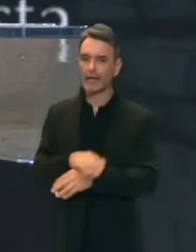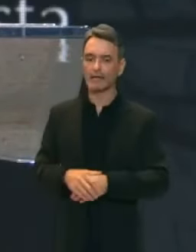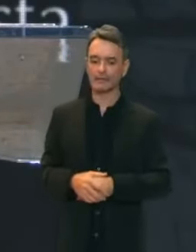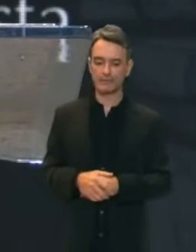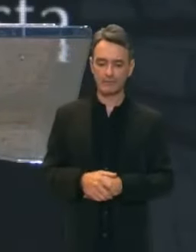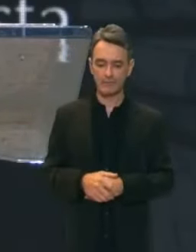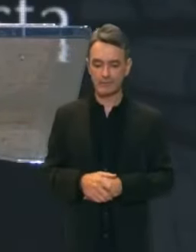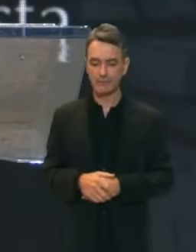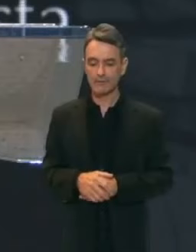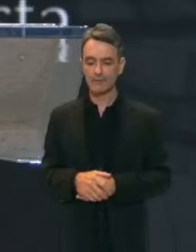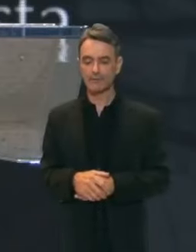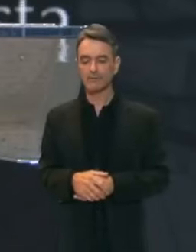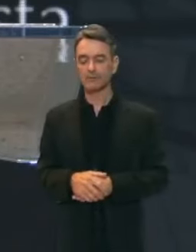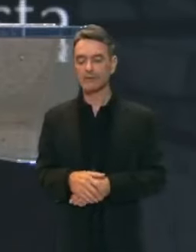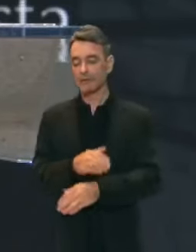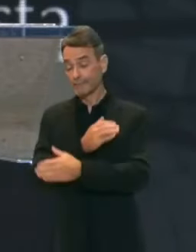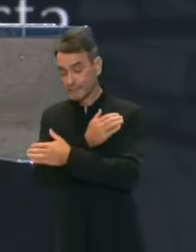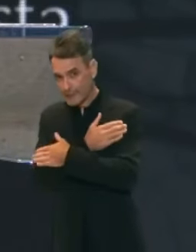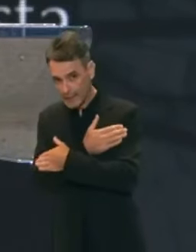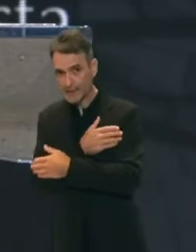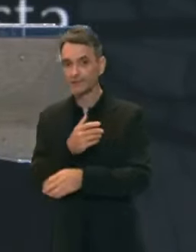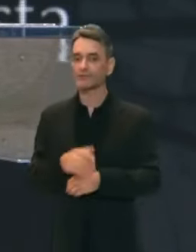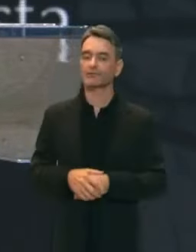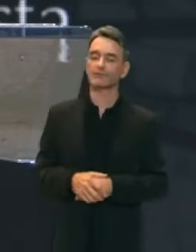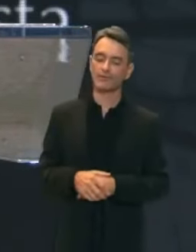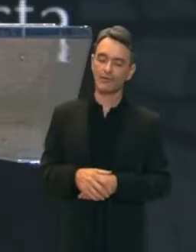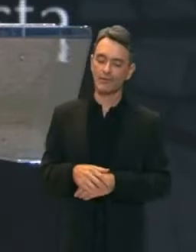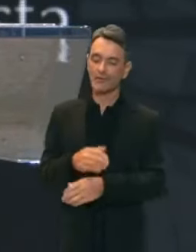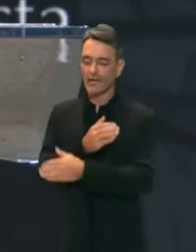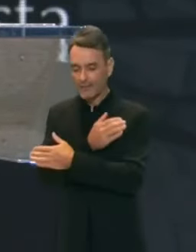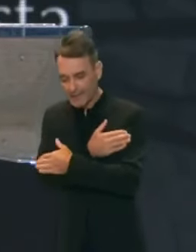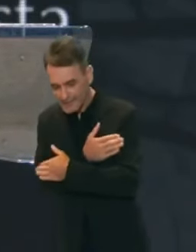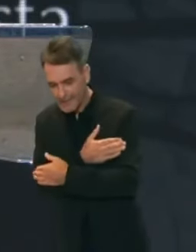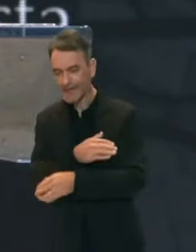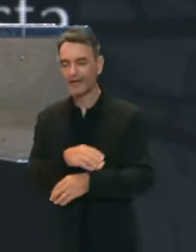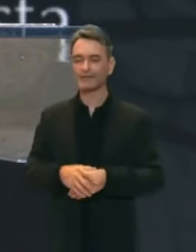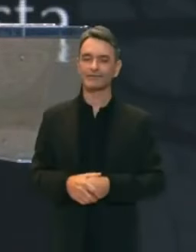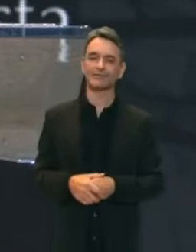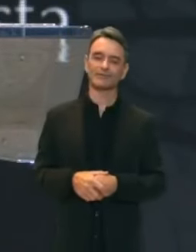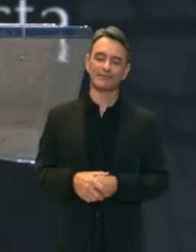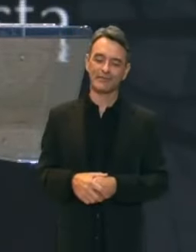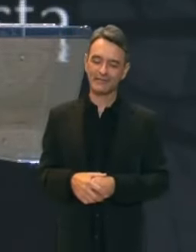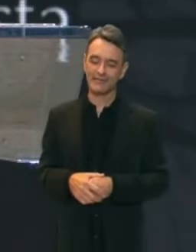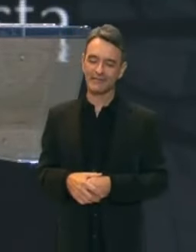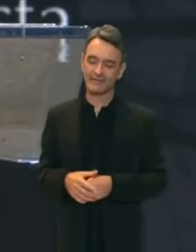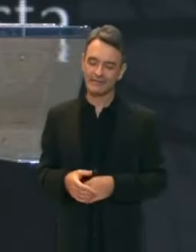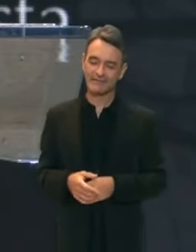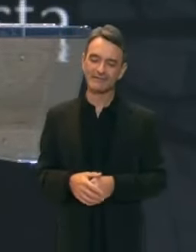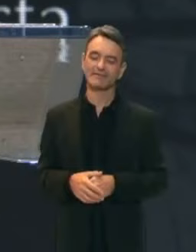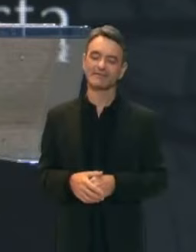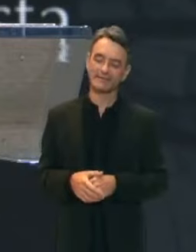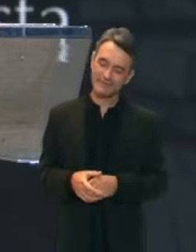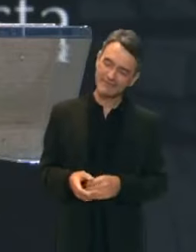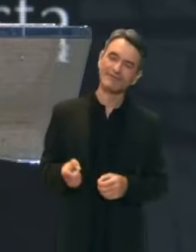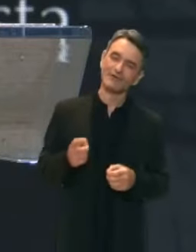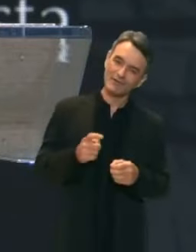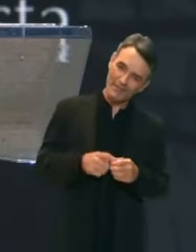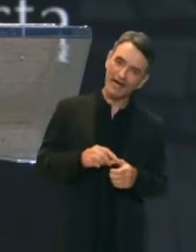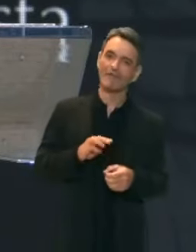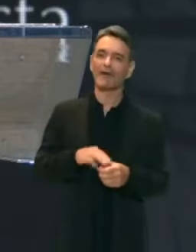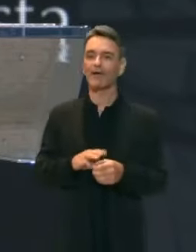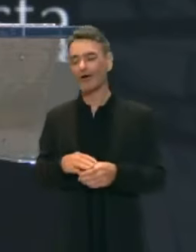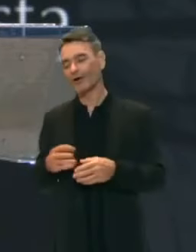dava mais um abraço forte, e mais um antes de sair. E aí eu entrava na Kombi, saía, voltava, dava